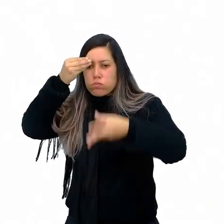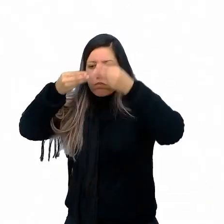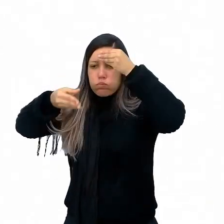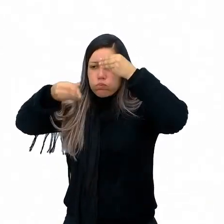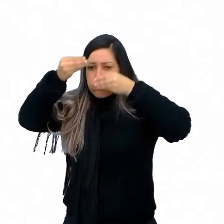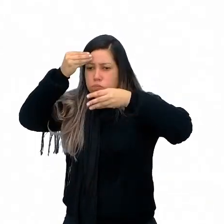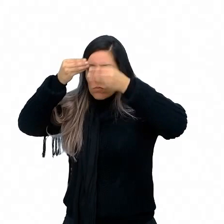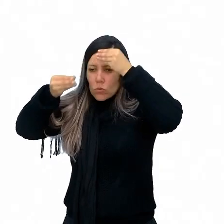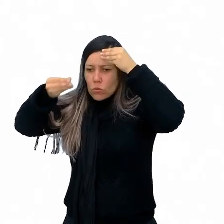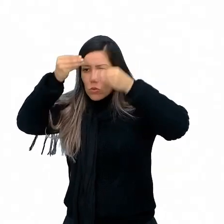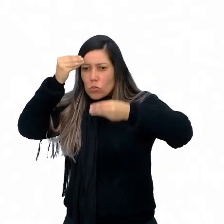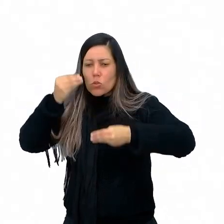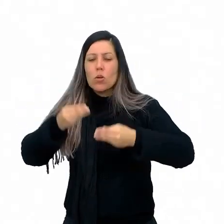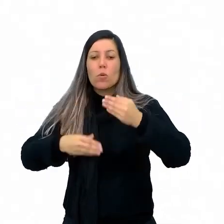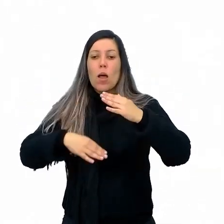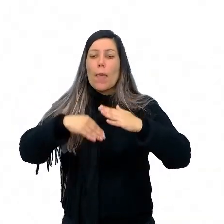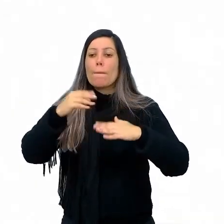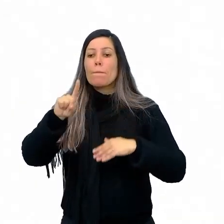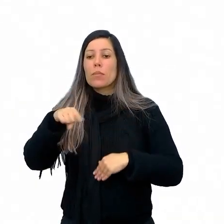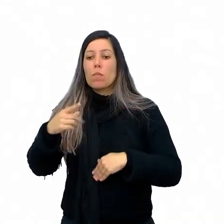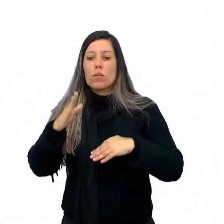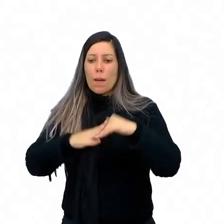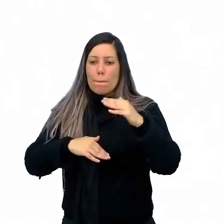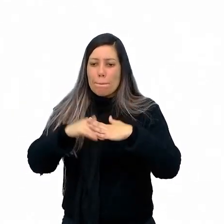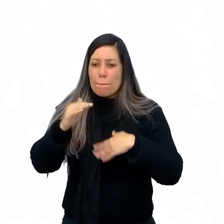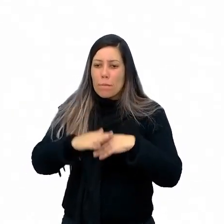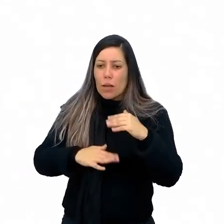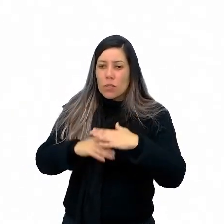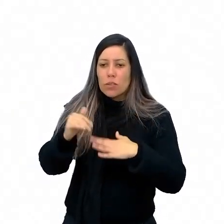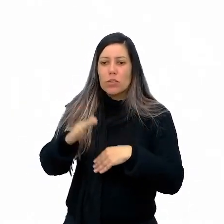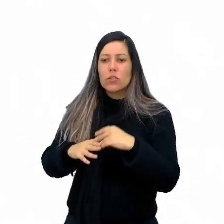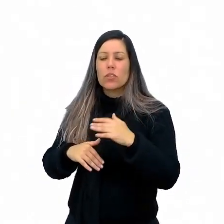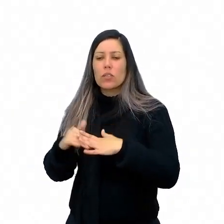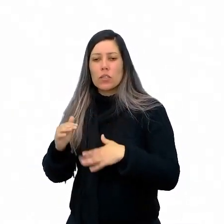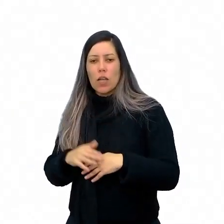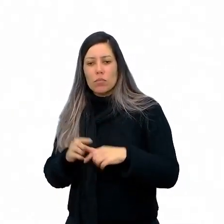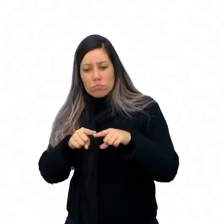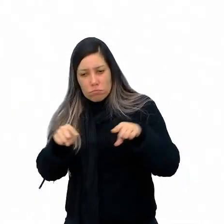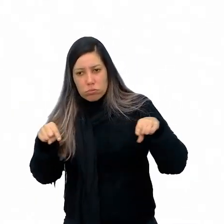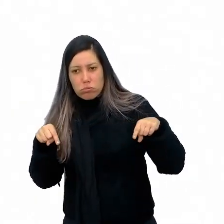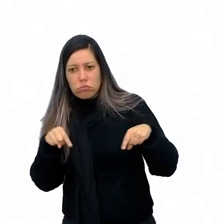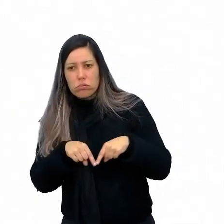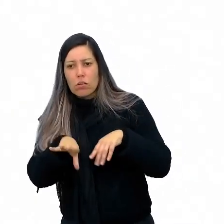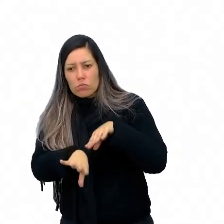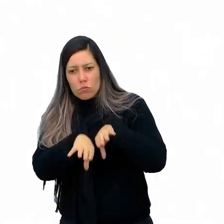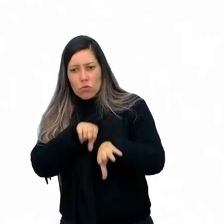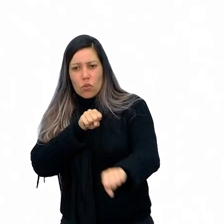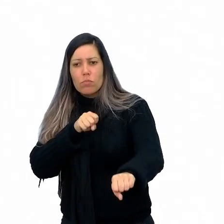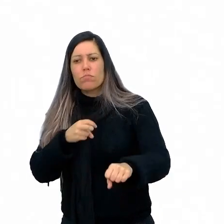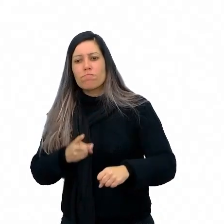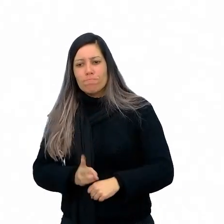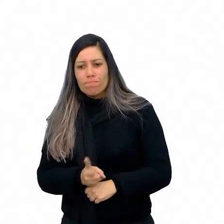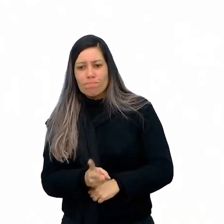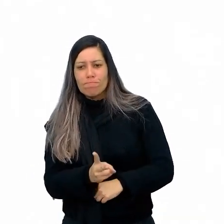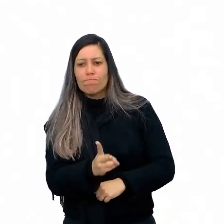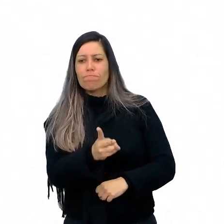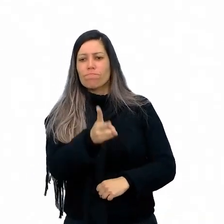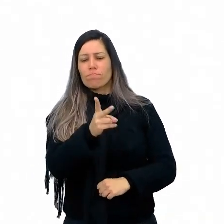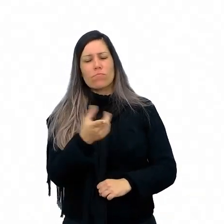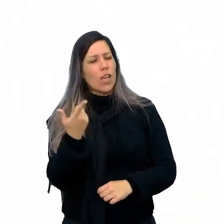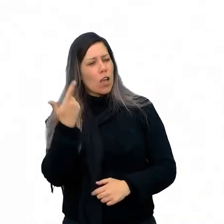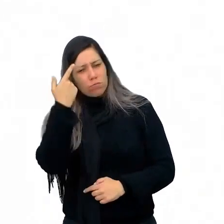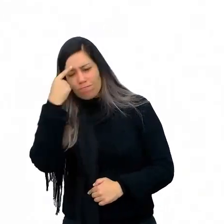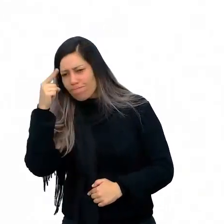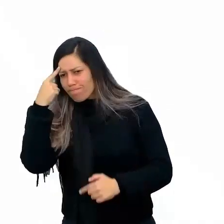em prática, tá bem? Então, é um espaço de formação continuada, disso eu acho que não resta mais a menor dúvida